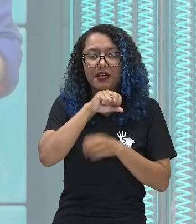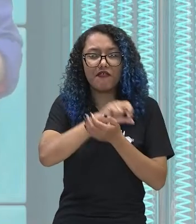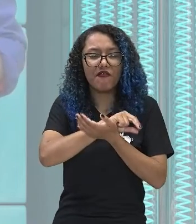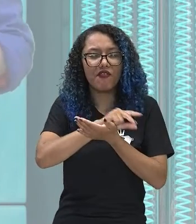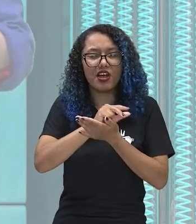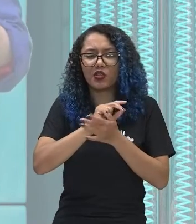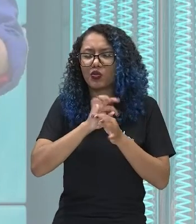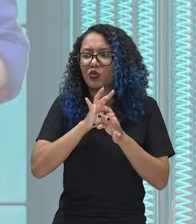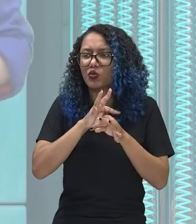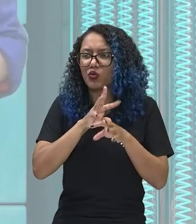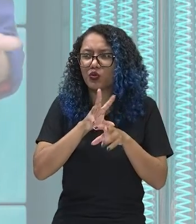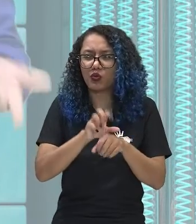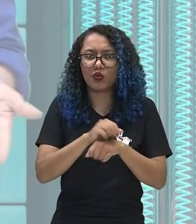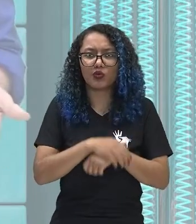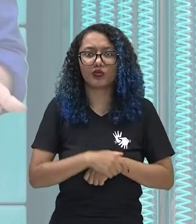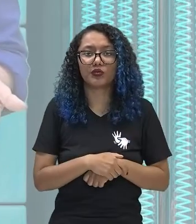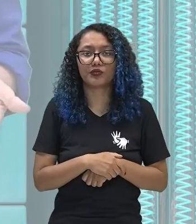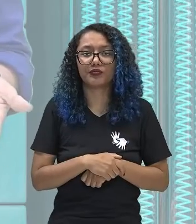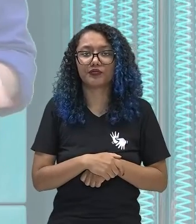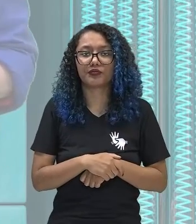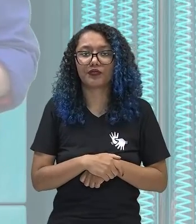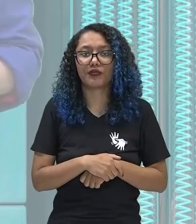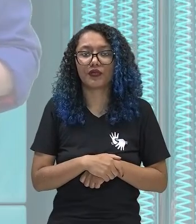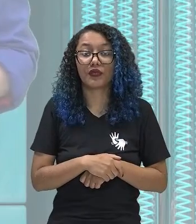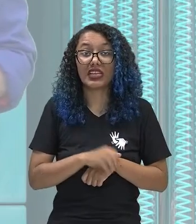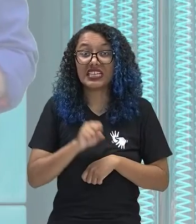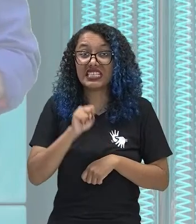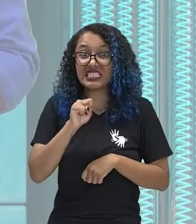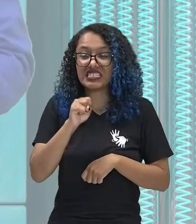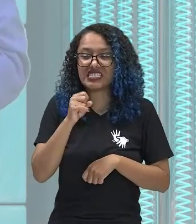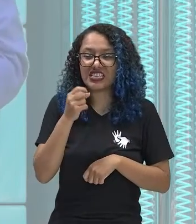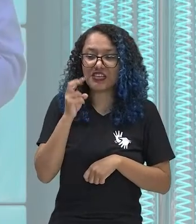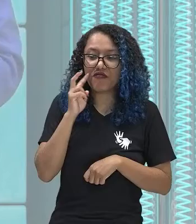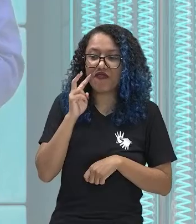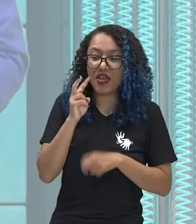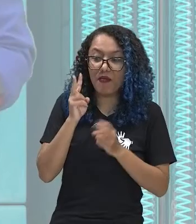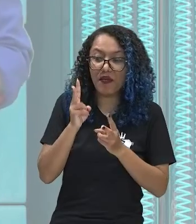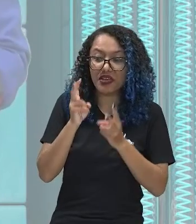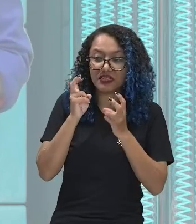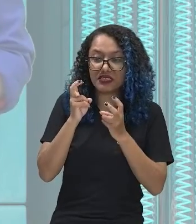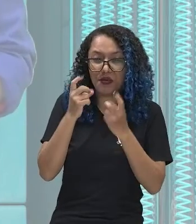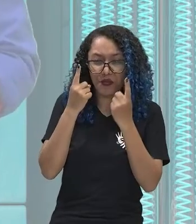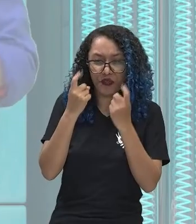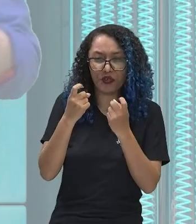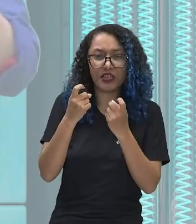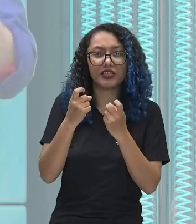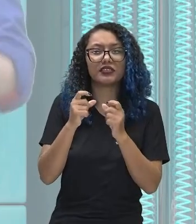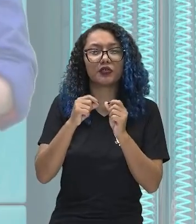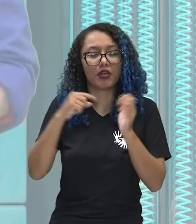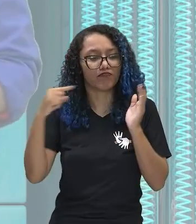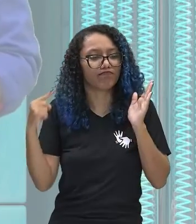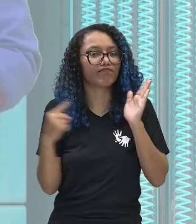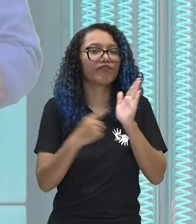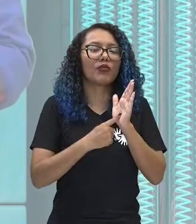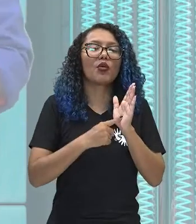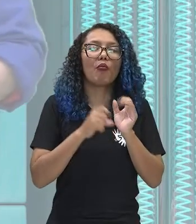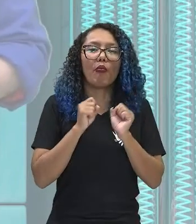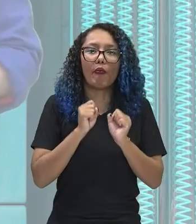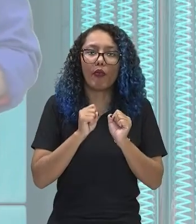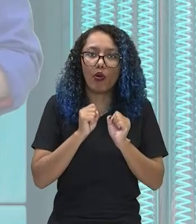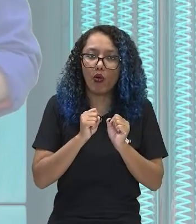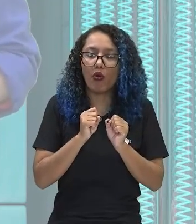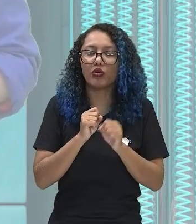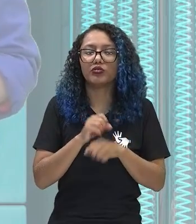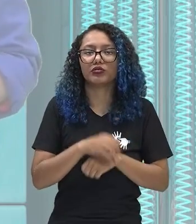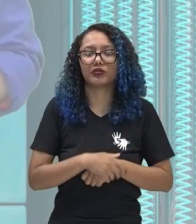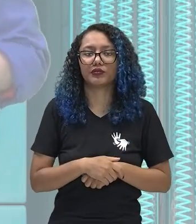uma violência. Se você presencia uma violência contra a mulher, denuncie. Denuncie a quem? Aos órgãos competentes, à delegacia da mulher.